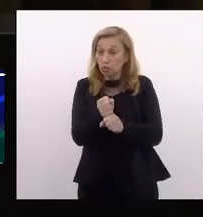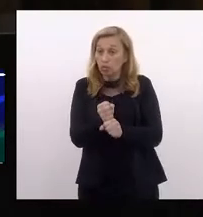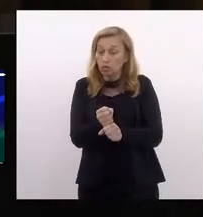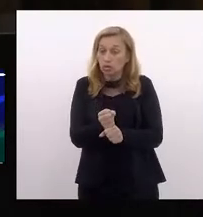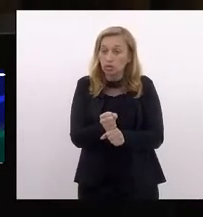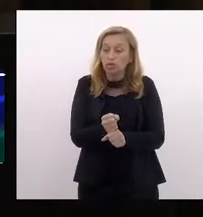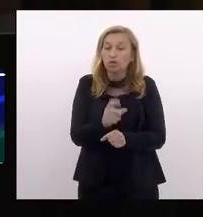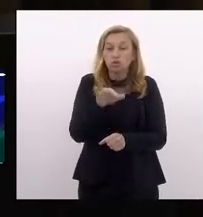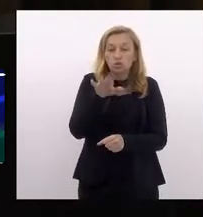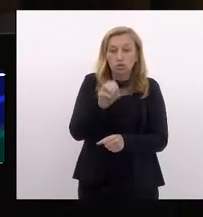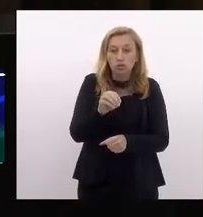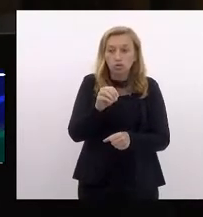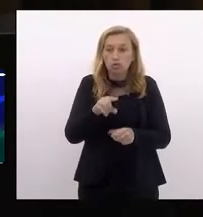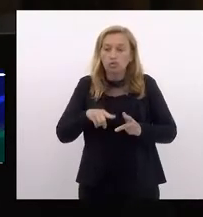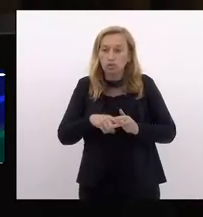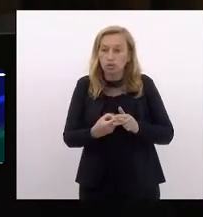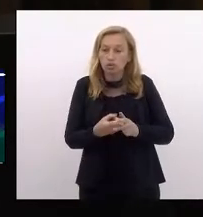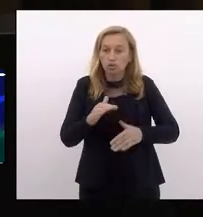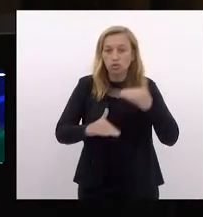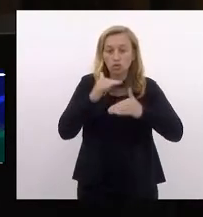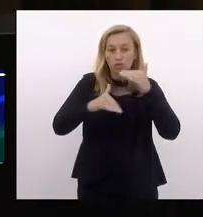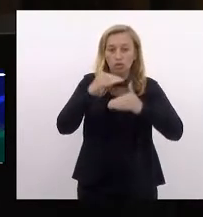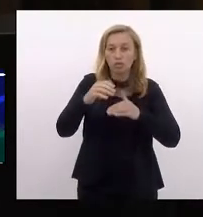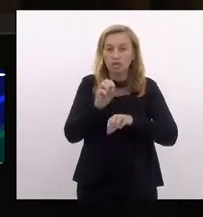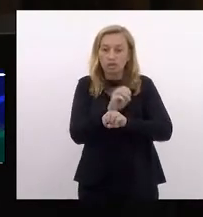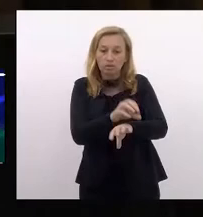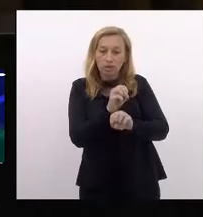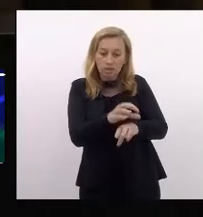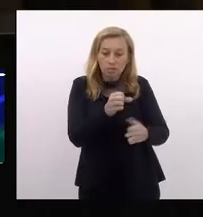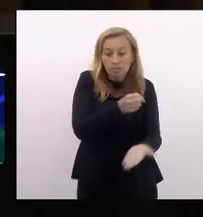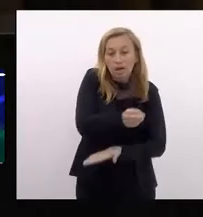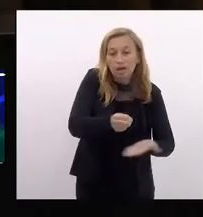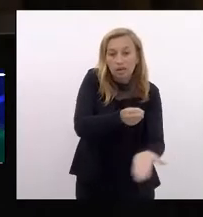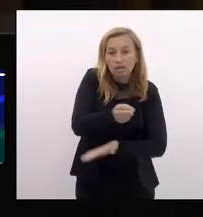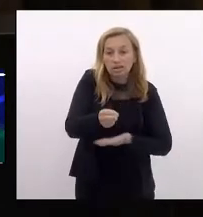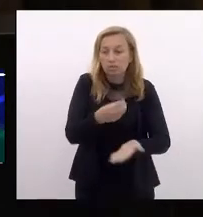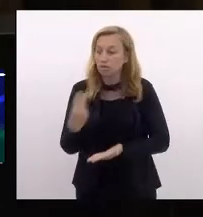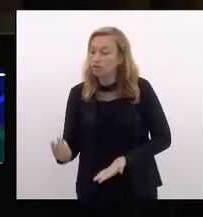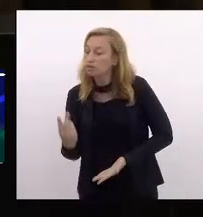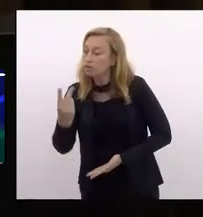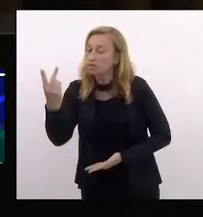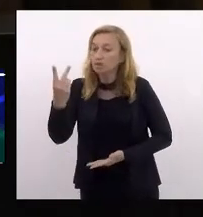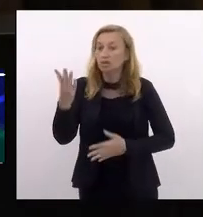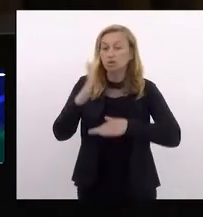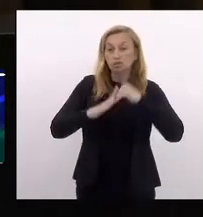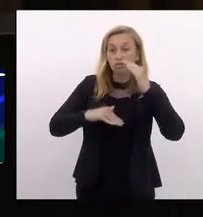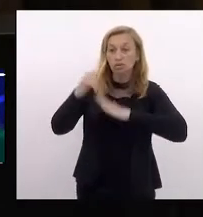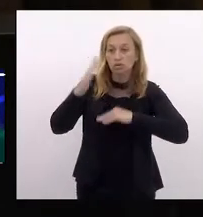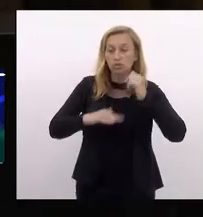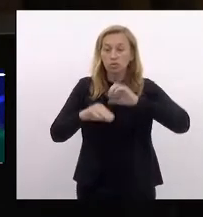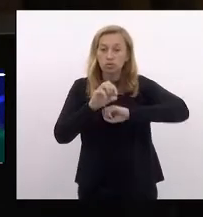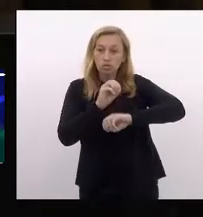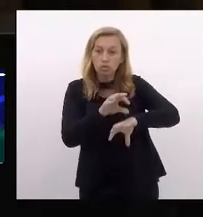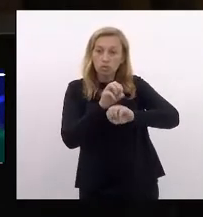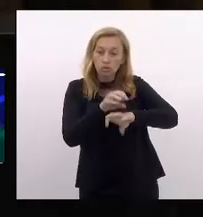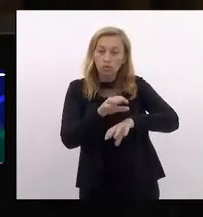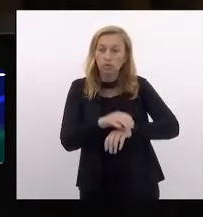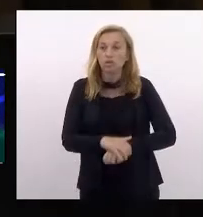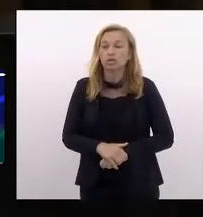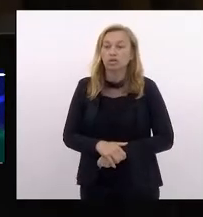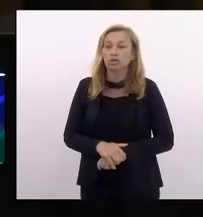do fundo de manutenção e Desenvolvimento da Educação Básica e da valorização dos profissionais de educação